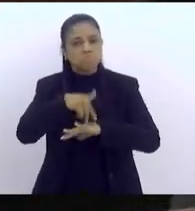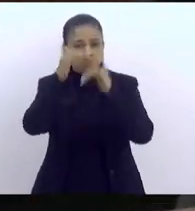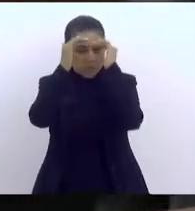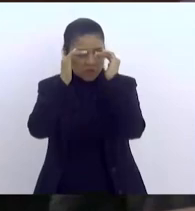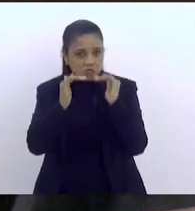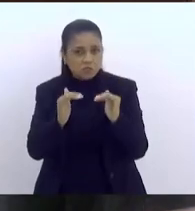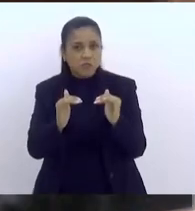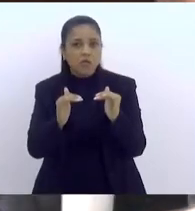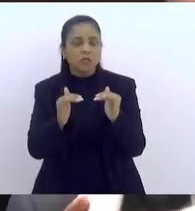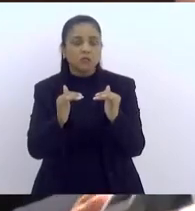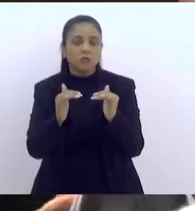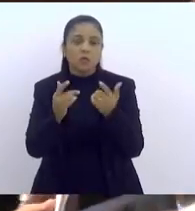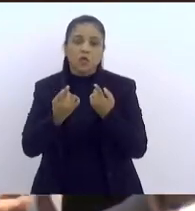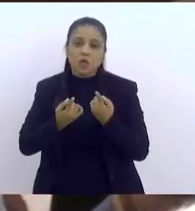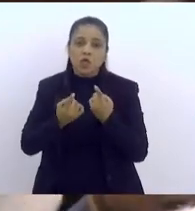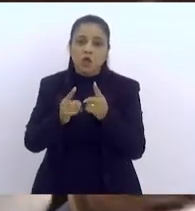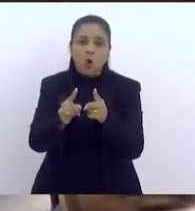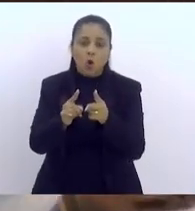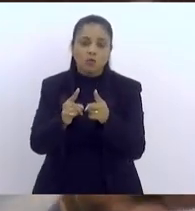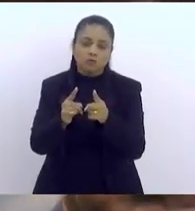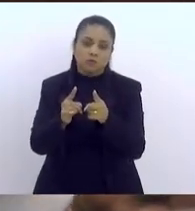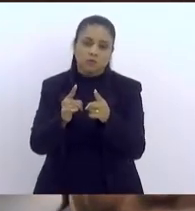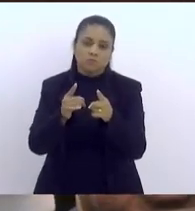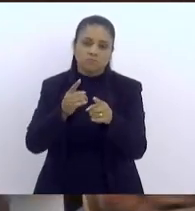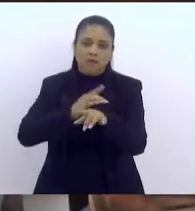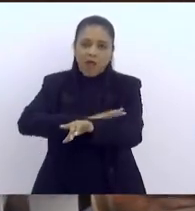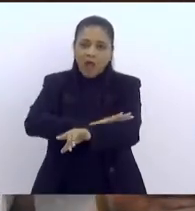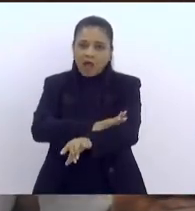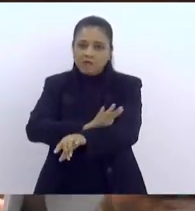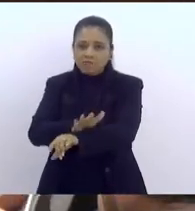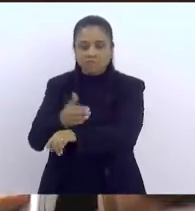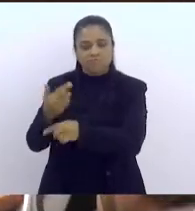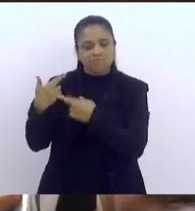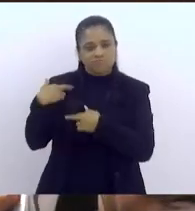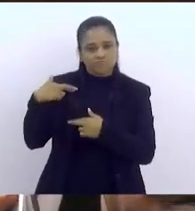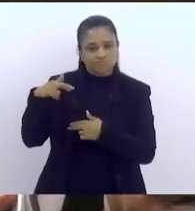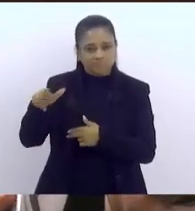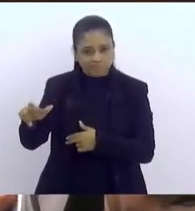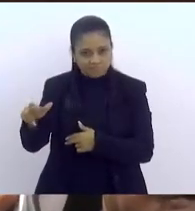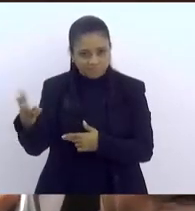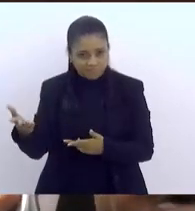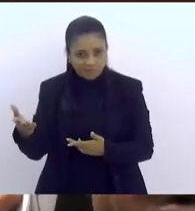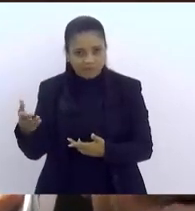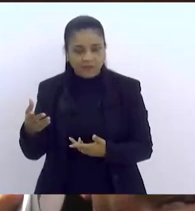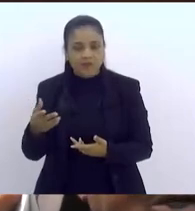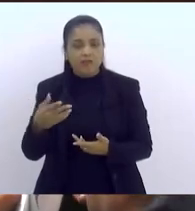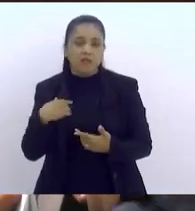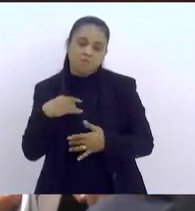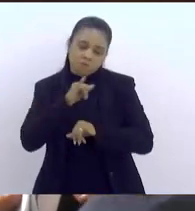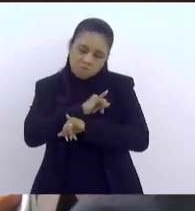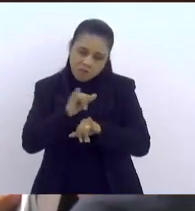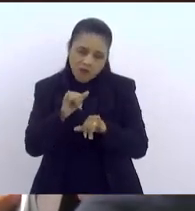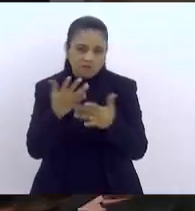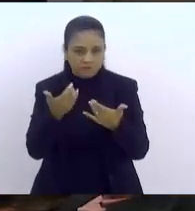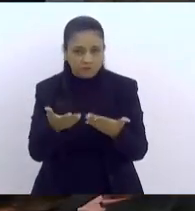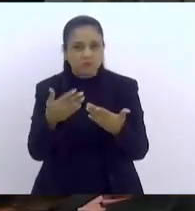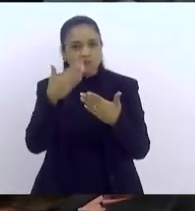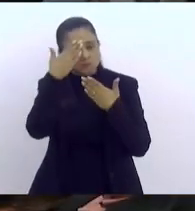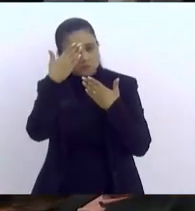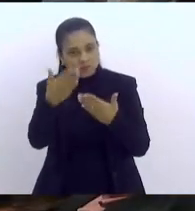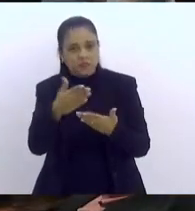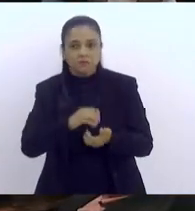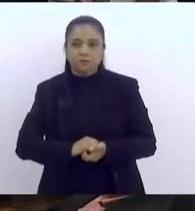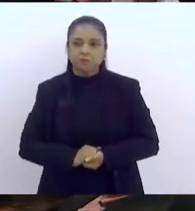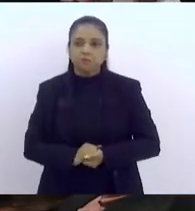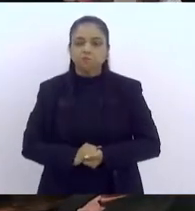contra a intolerância religiosa. Portanto, não iam promover atos de intolerância. Eram essas as minhas palavras. Para